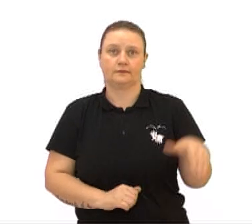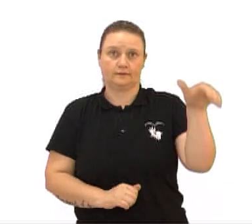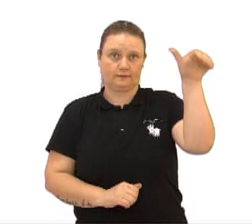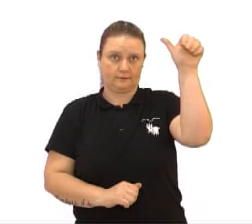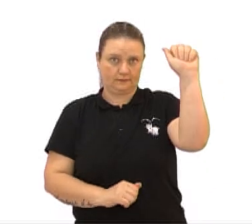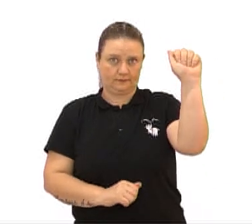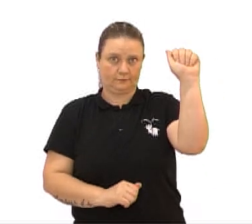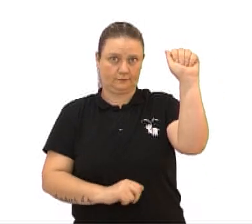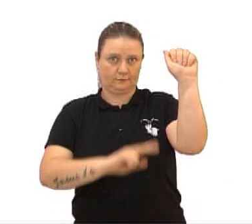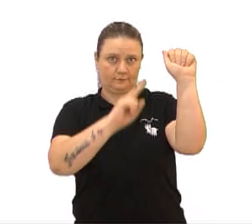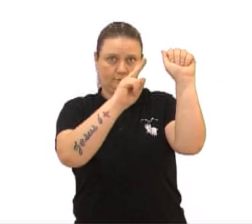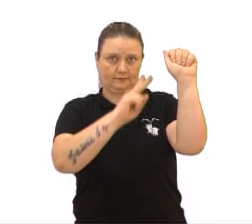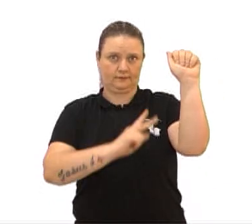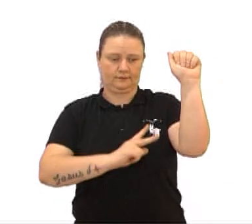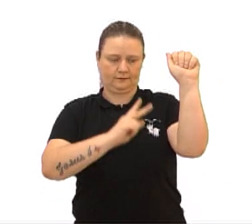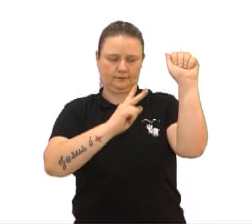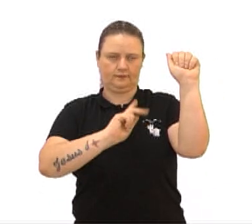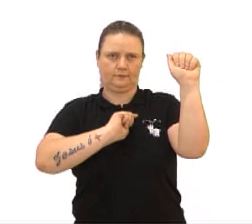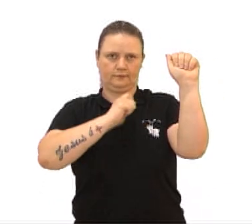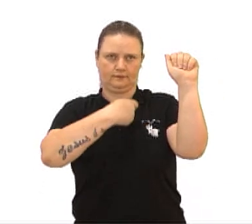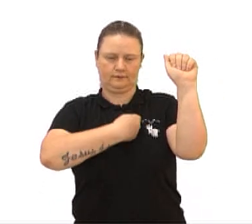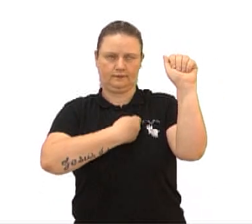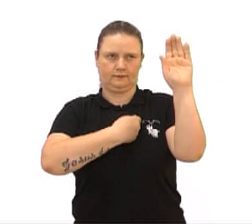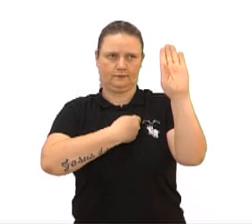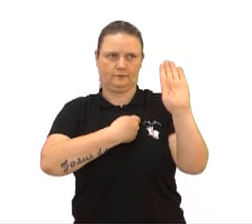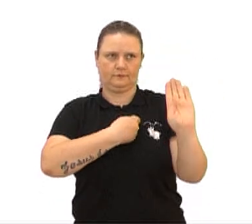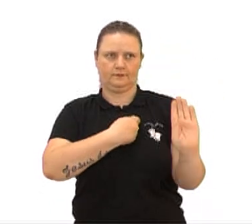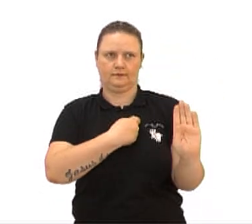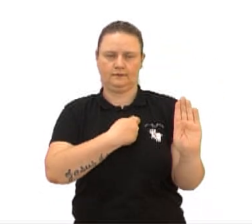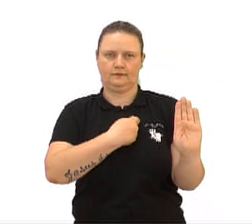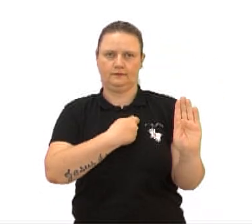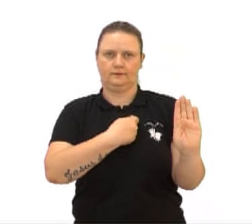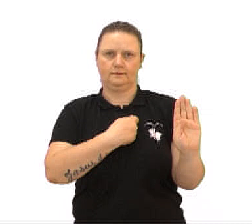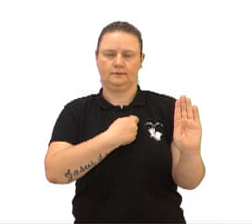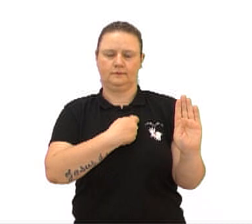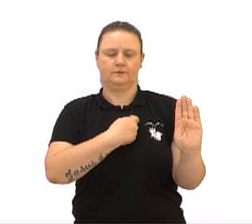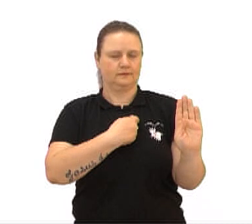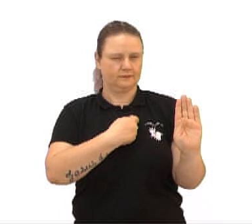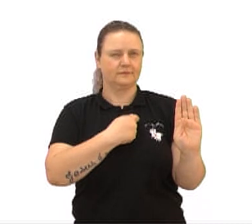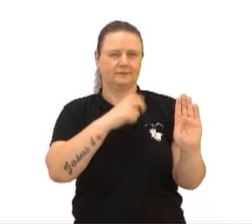se habla solamente en la América. La B. Hay